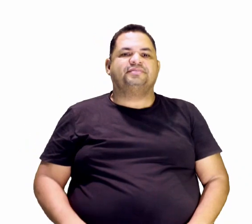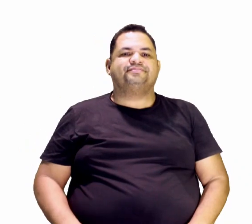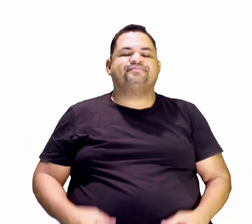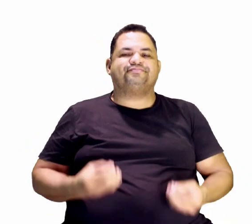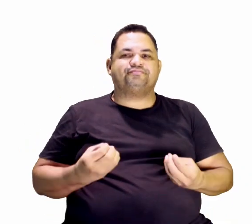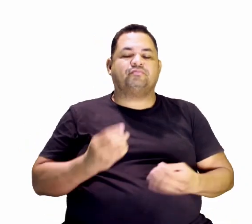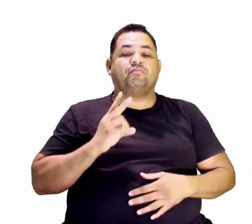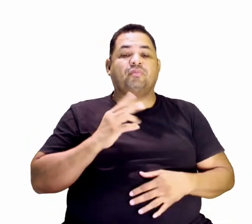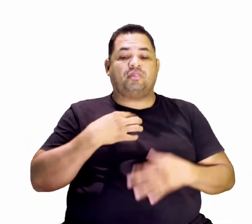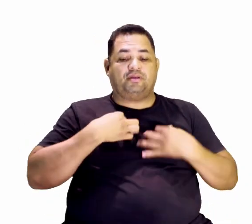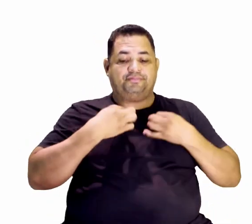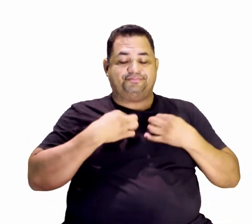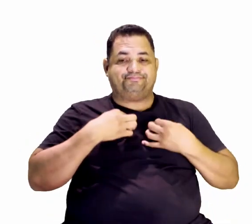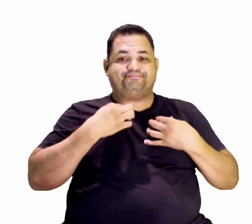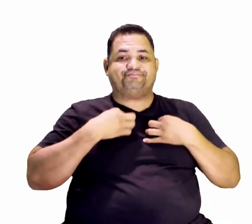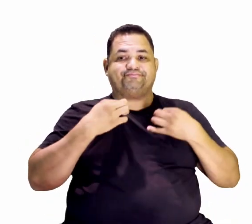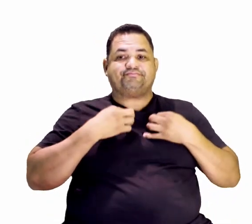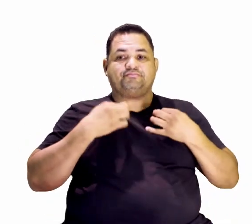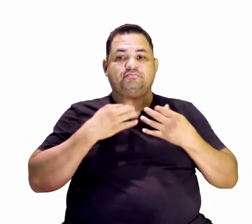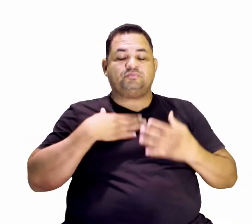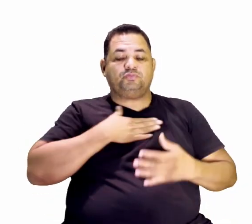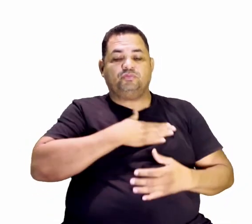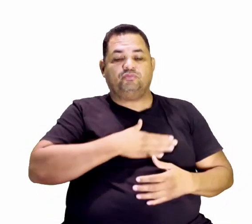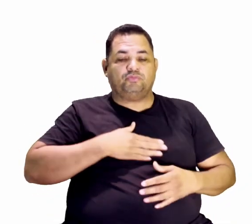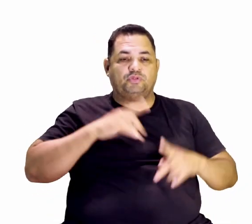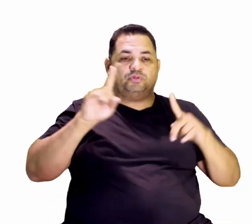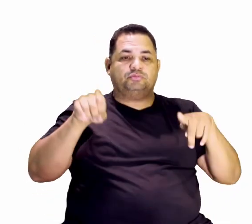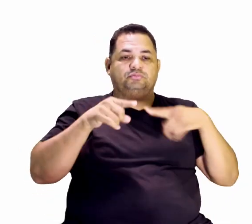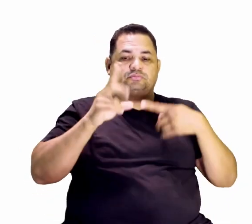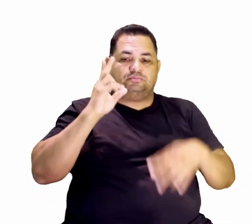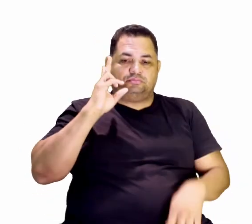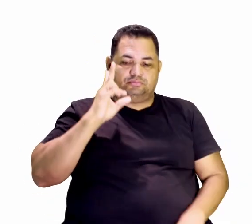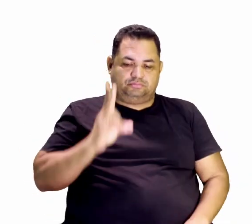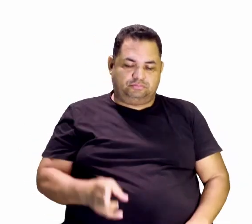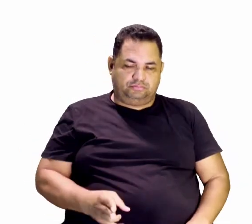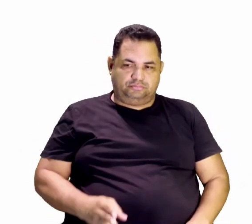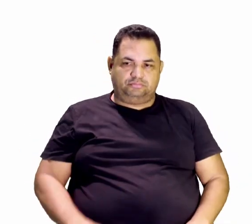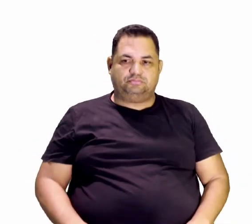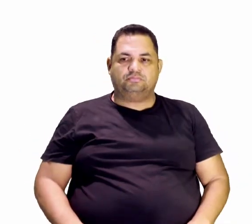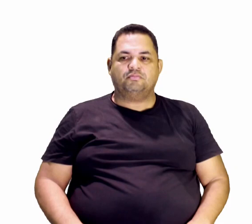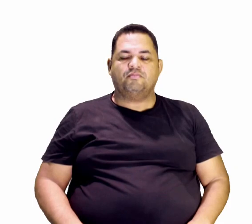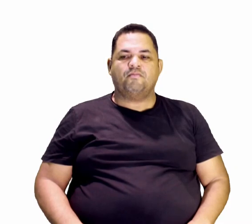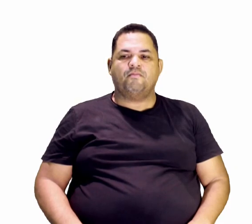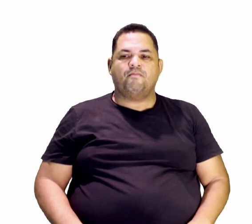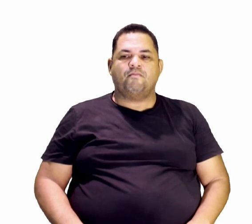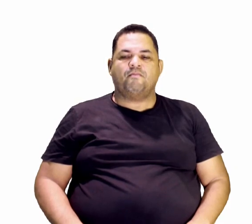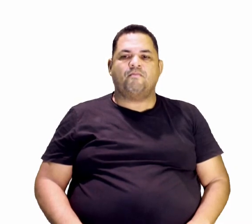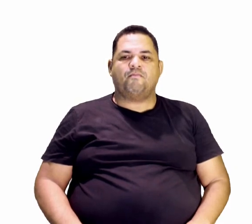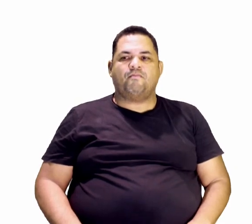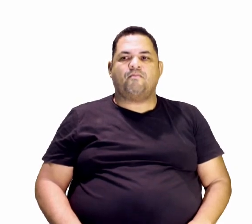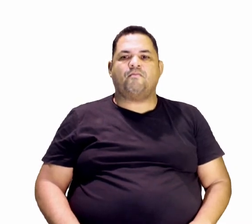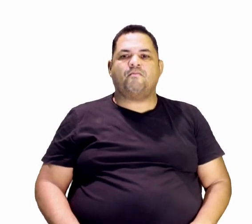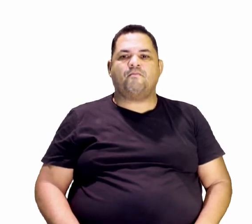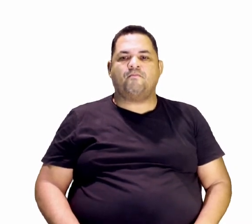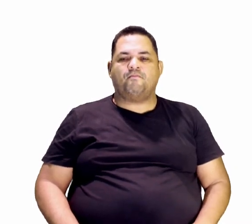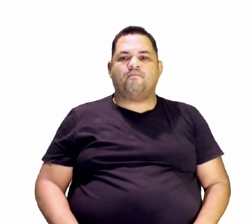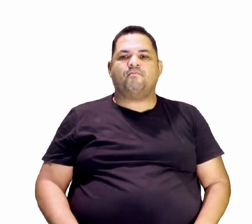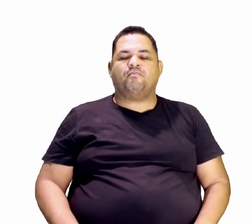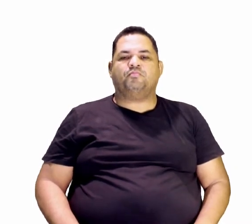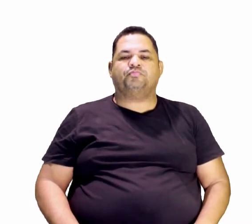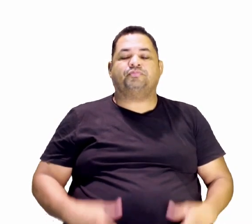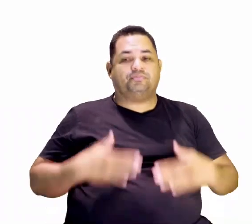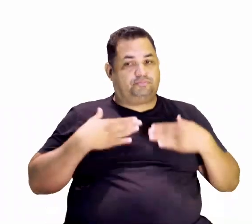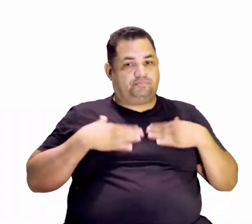similares, maneiras de se vestir ou mesmo o gosto musical que é semelhante. Tranquilo até aí,